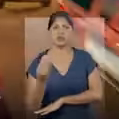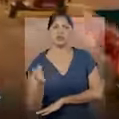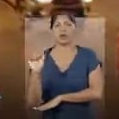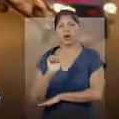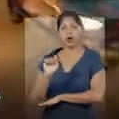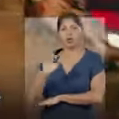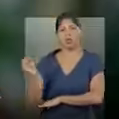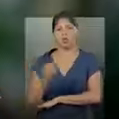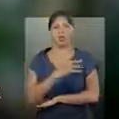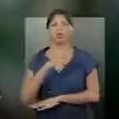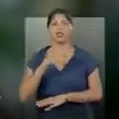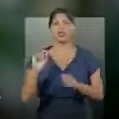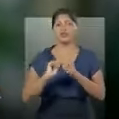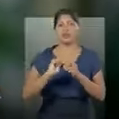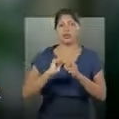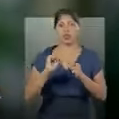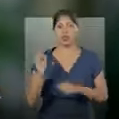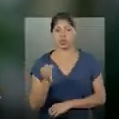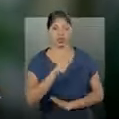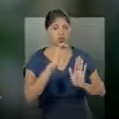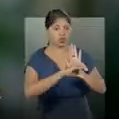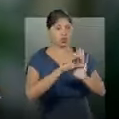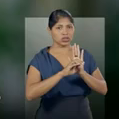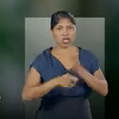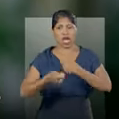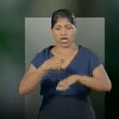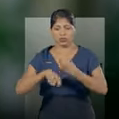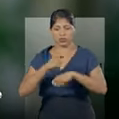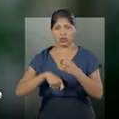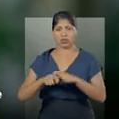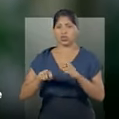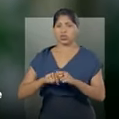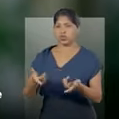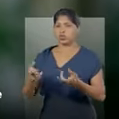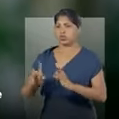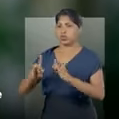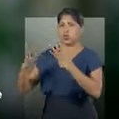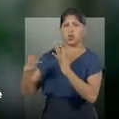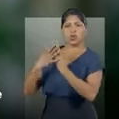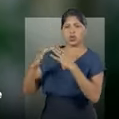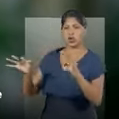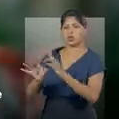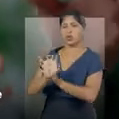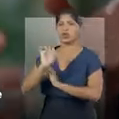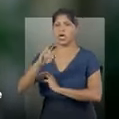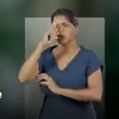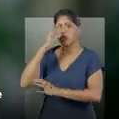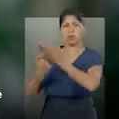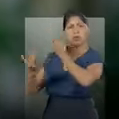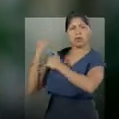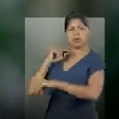veículos. Criamos um novo conceito de administração penitenciária E acabou aquela história que o crime comandava